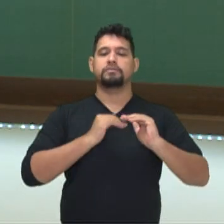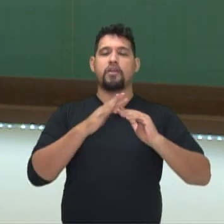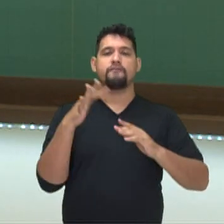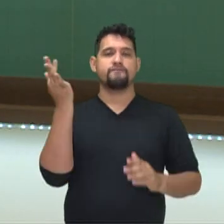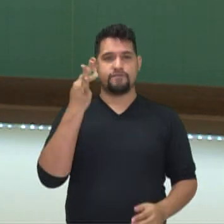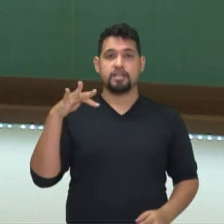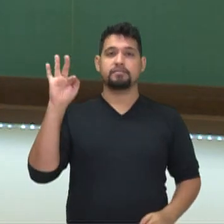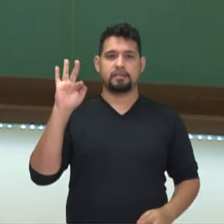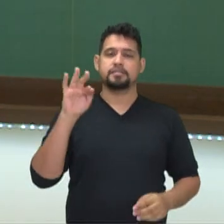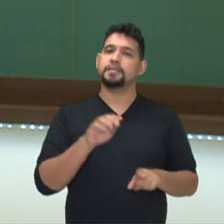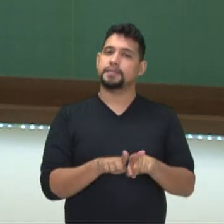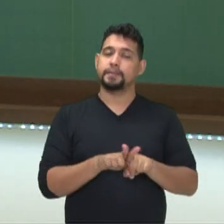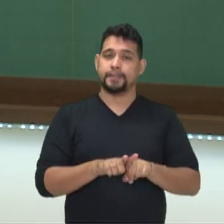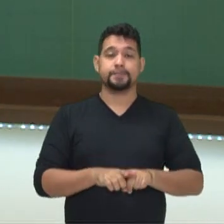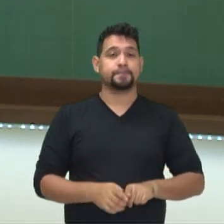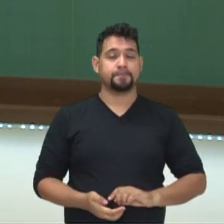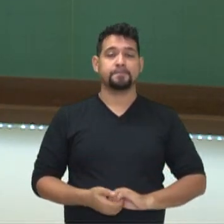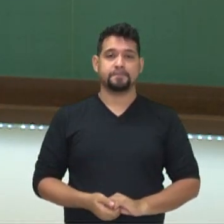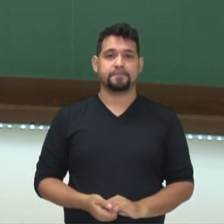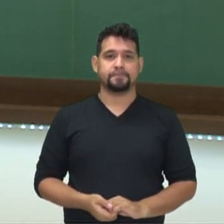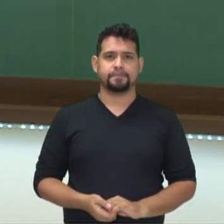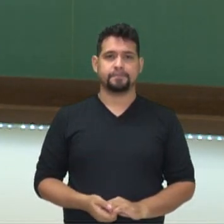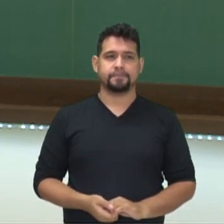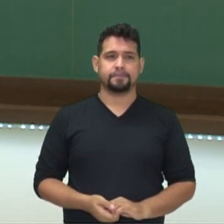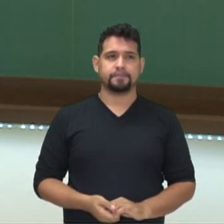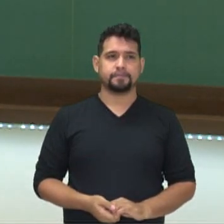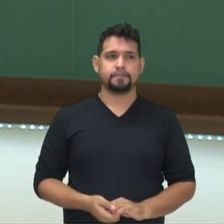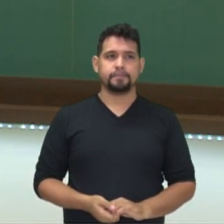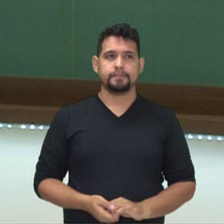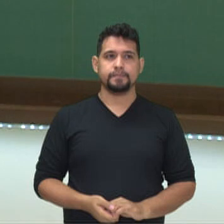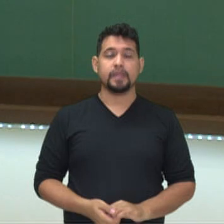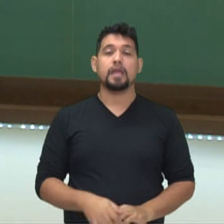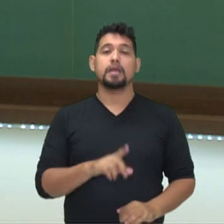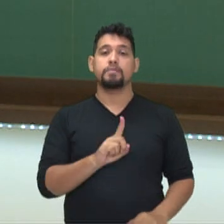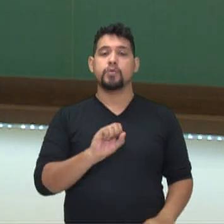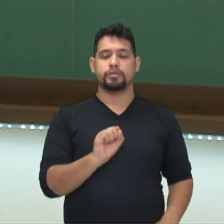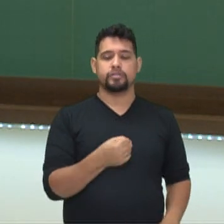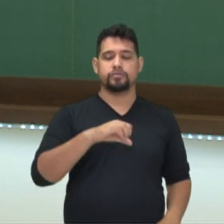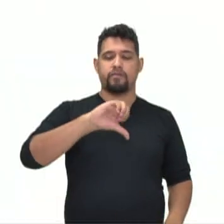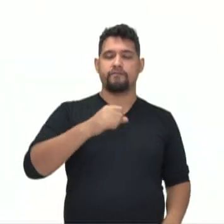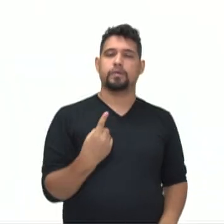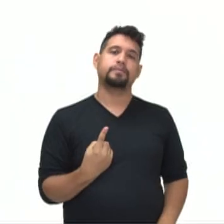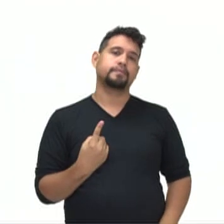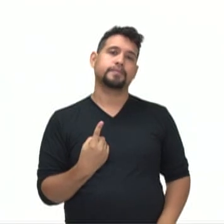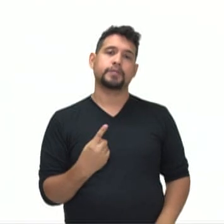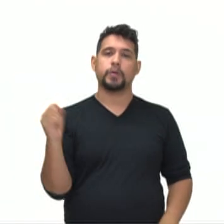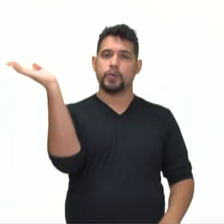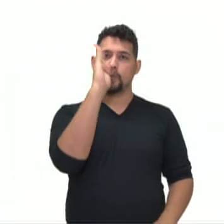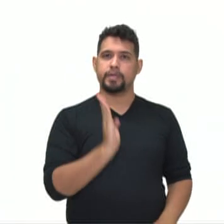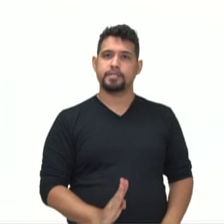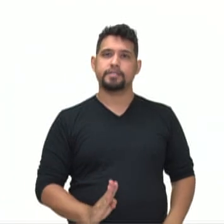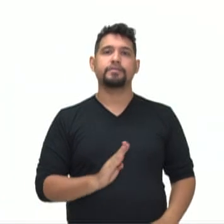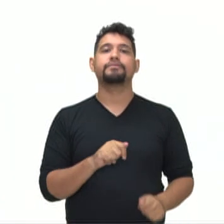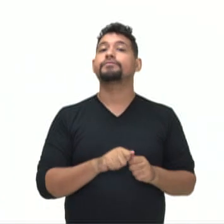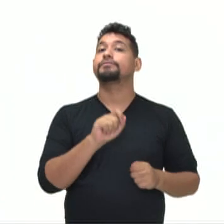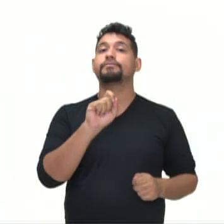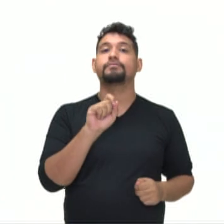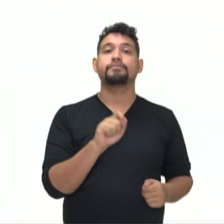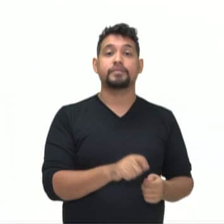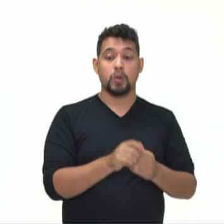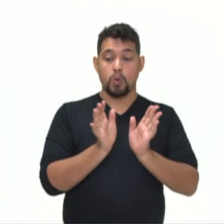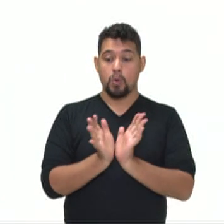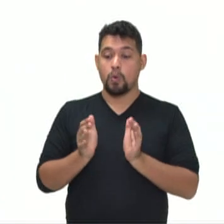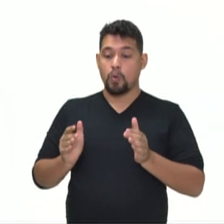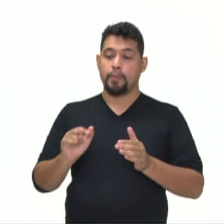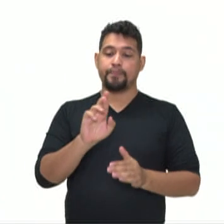liberté, égalité, fraternité. E aí, em 1891, o Brasil passa a ser uma